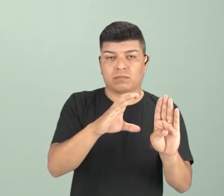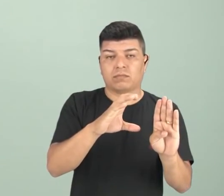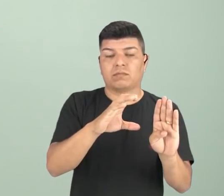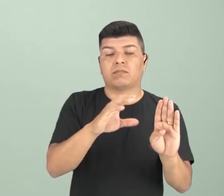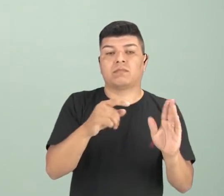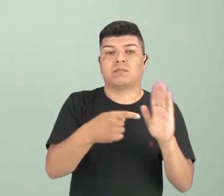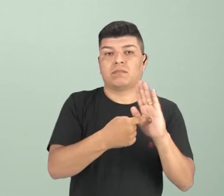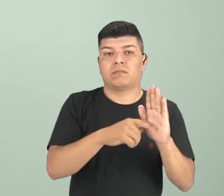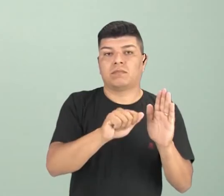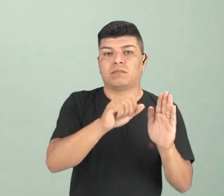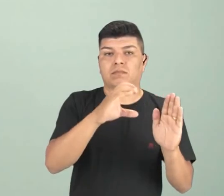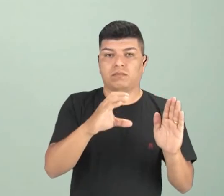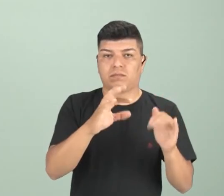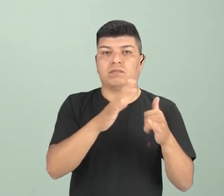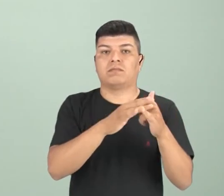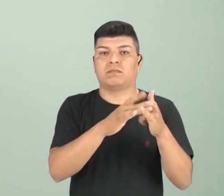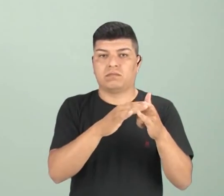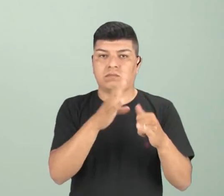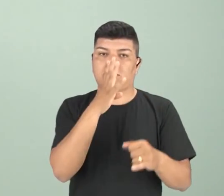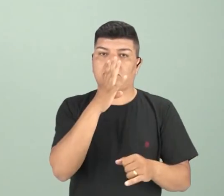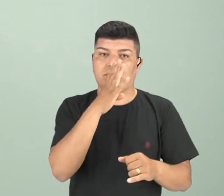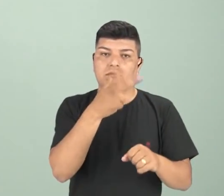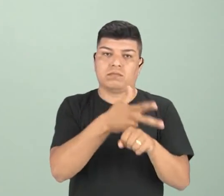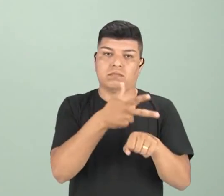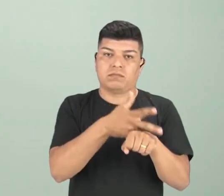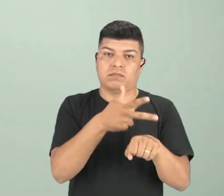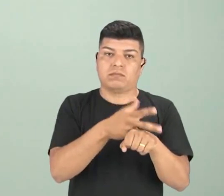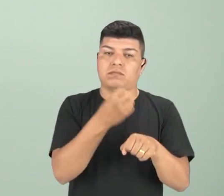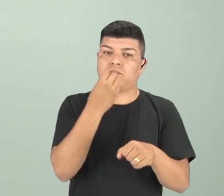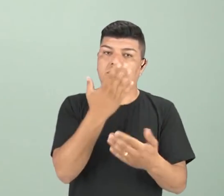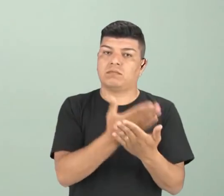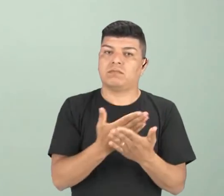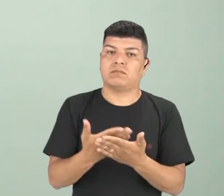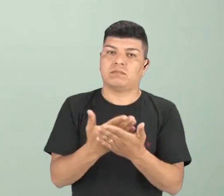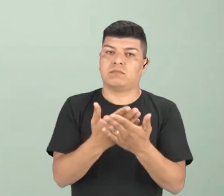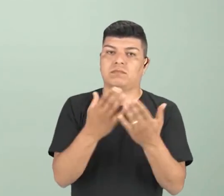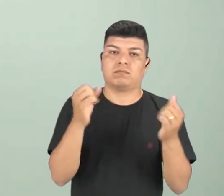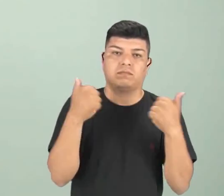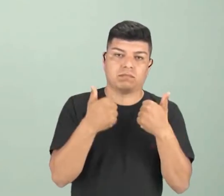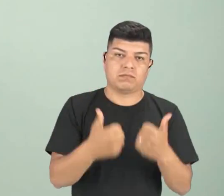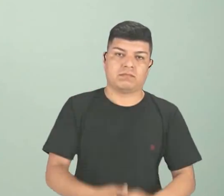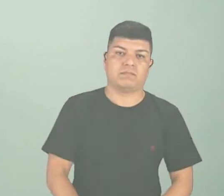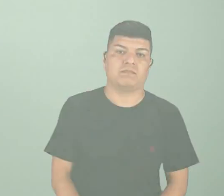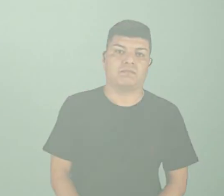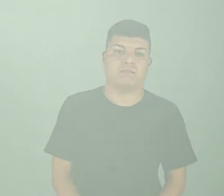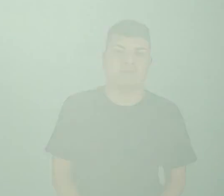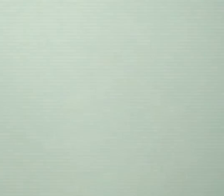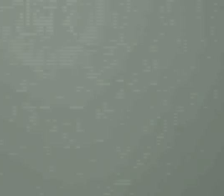EduqueAC, o nosso YouTube, assista os vídeos, bons estudos e fiquem bem.